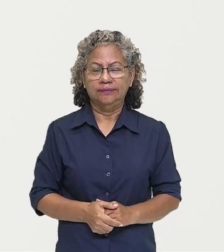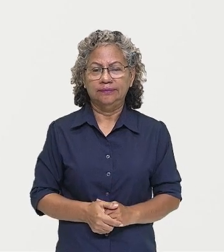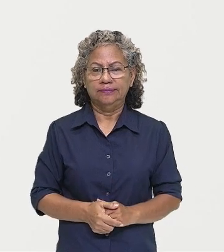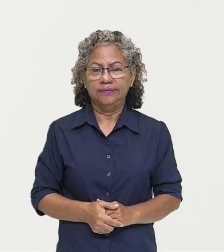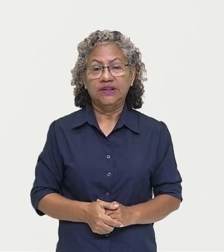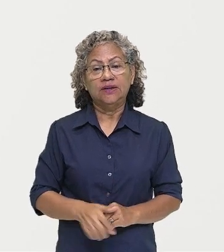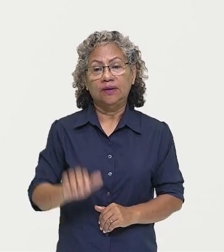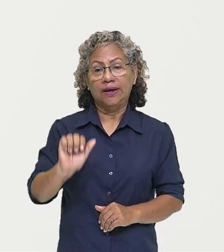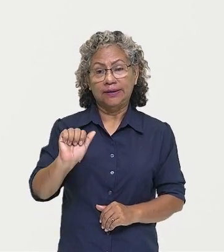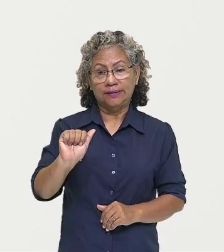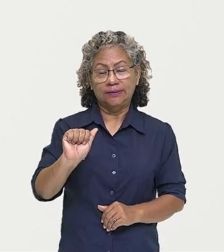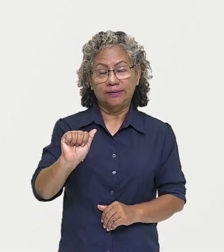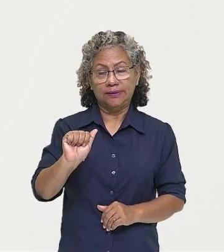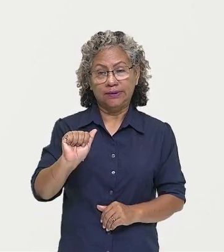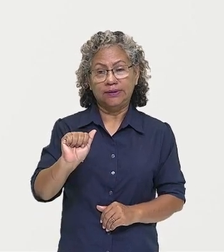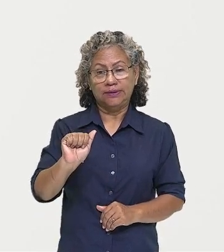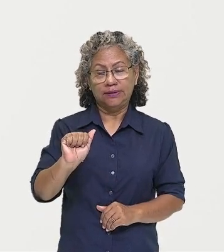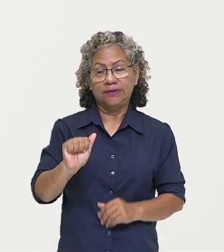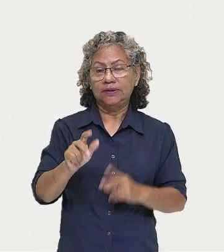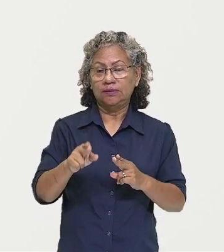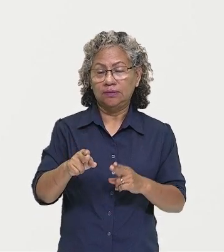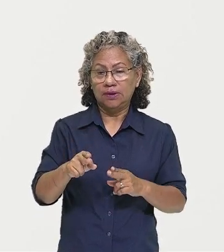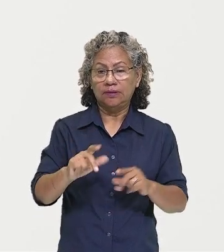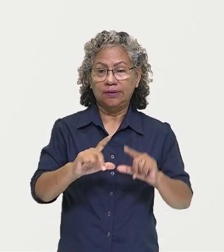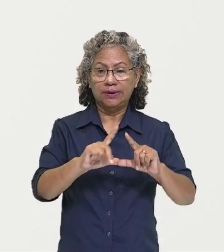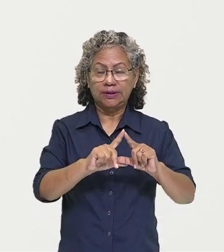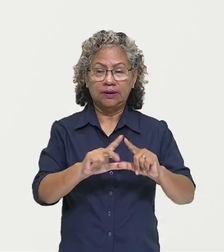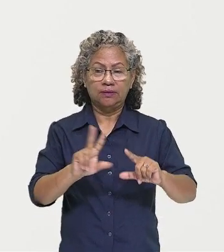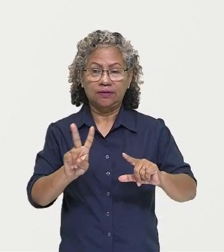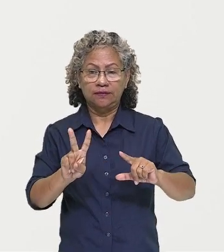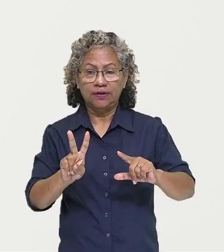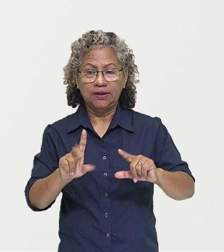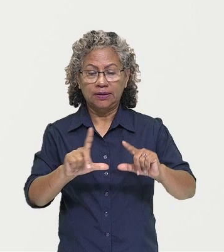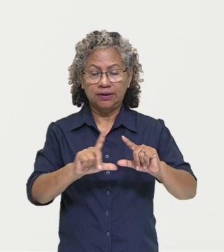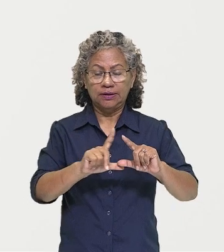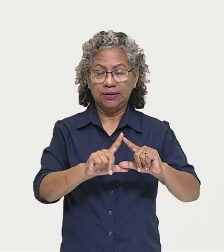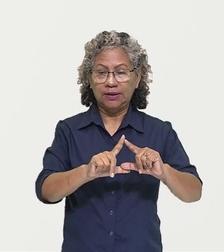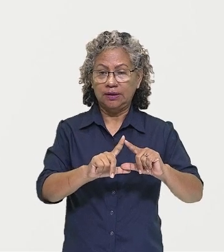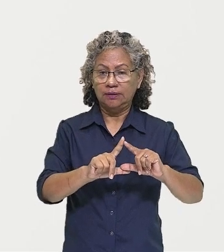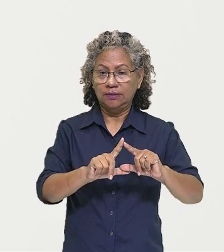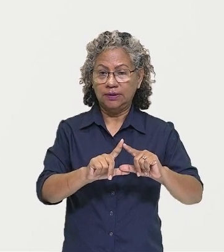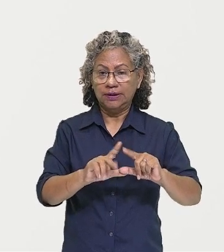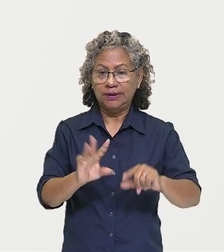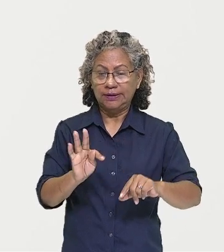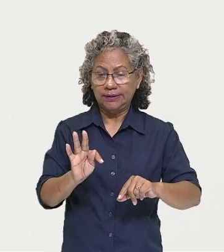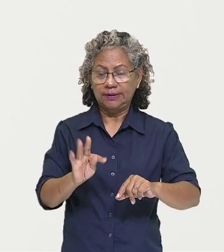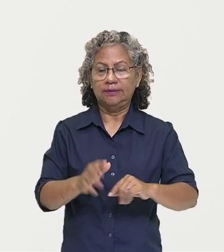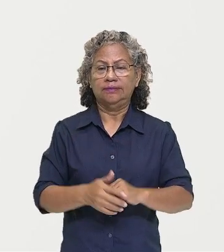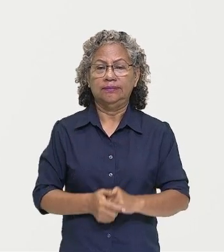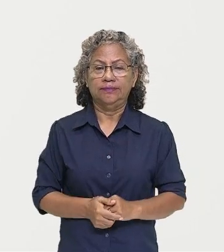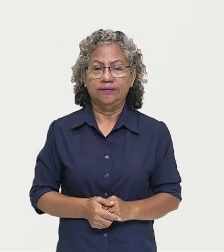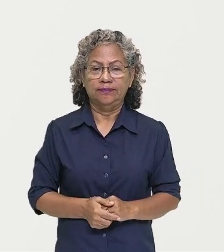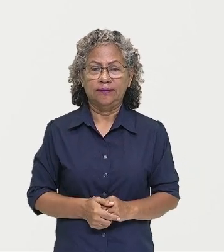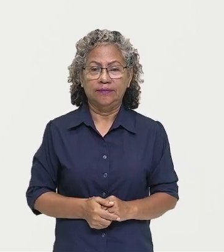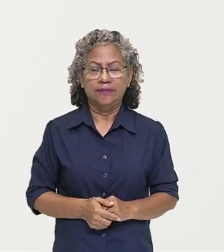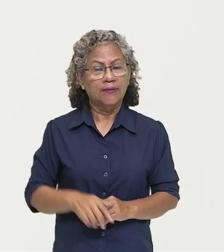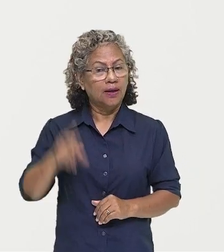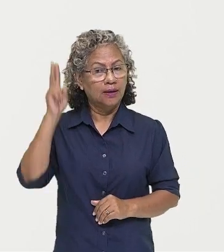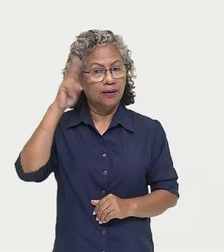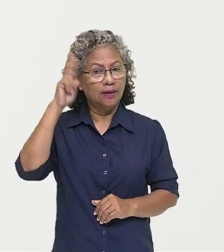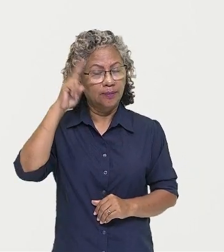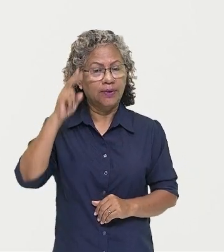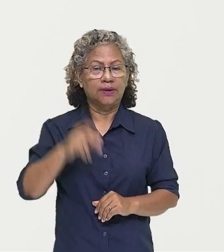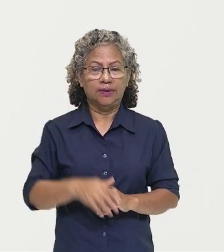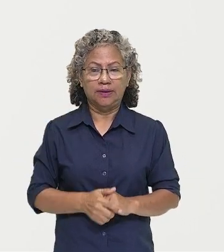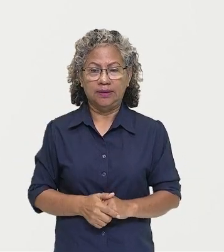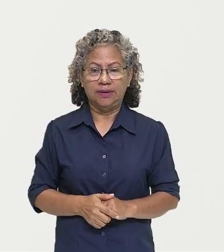aceleração será variação da velocidade dividida pela variação do tempo. Lembrando que a velocidade vai ser quem?